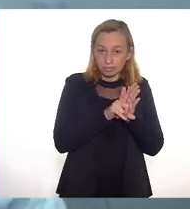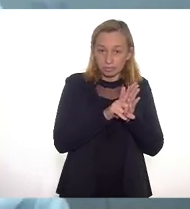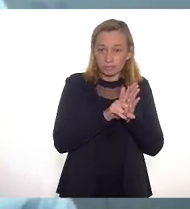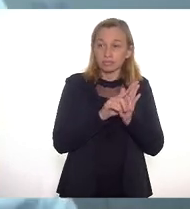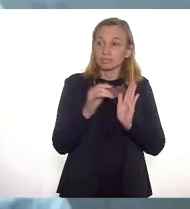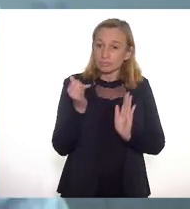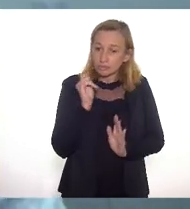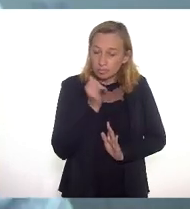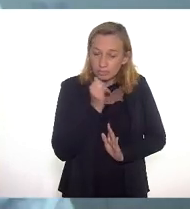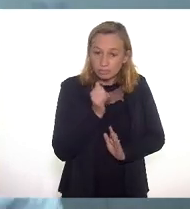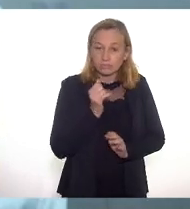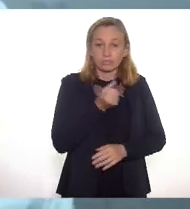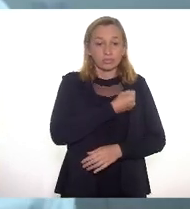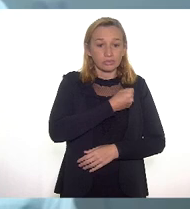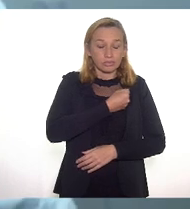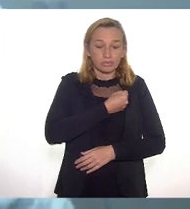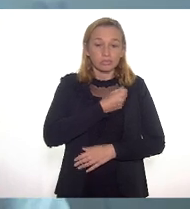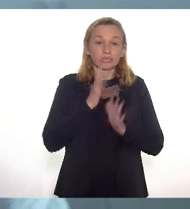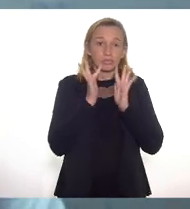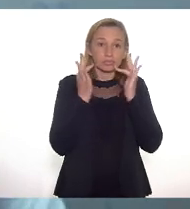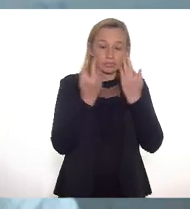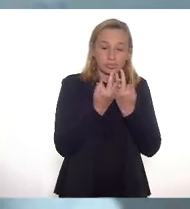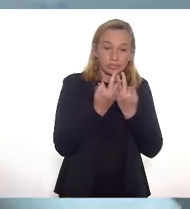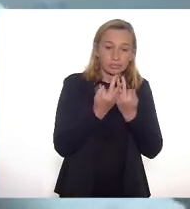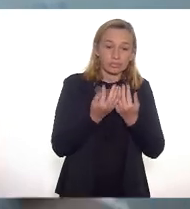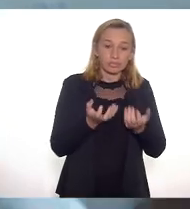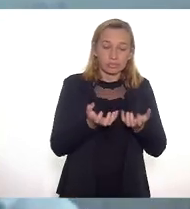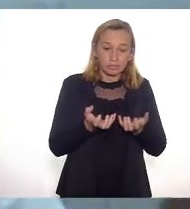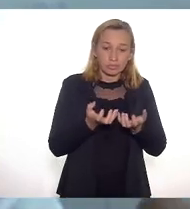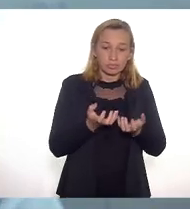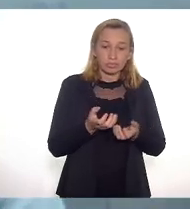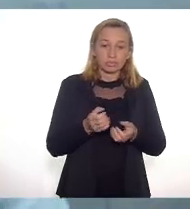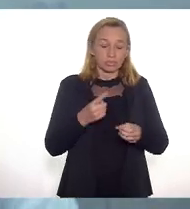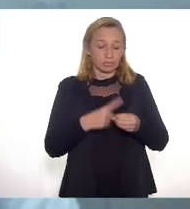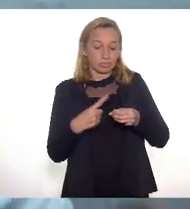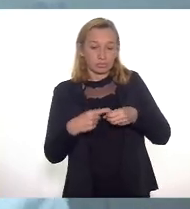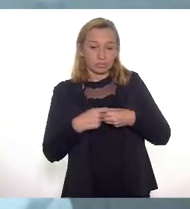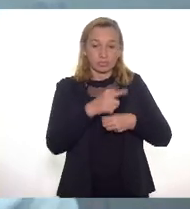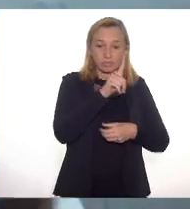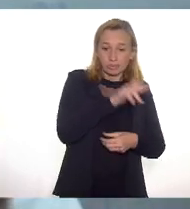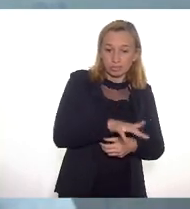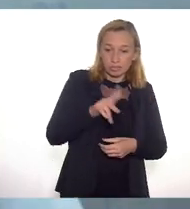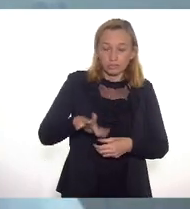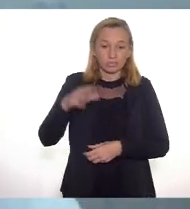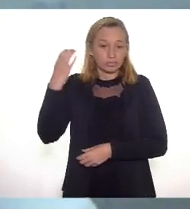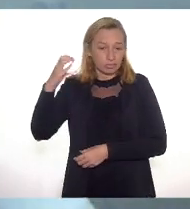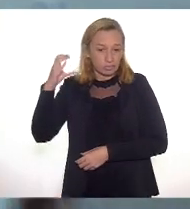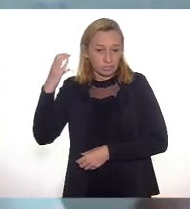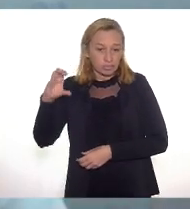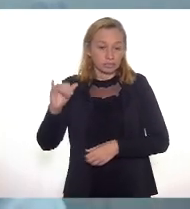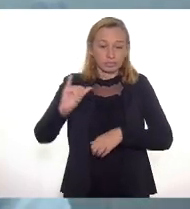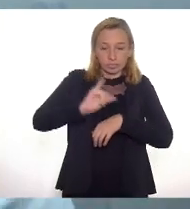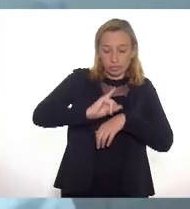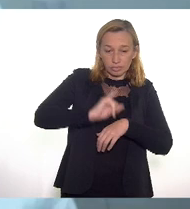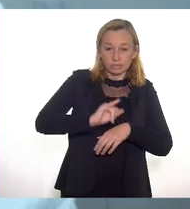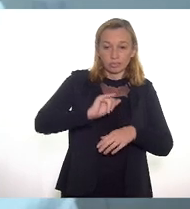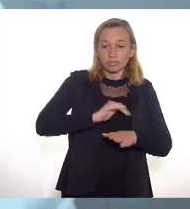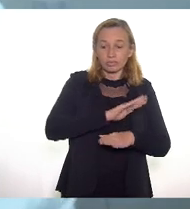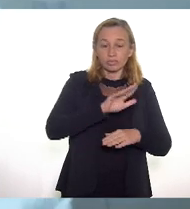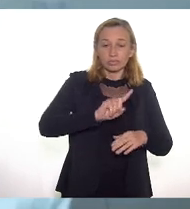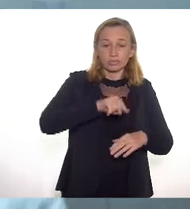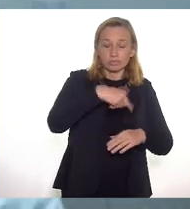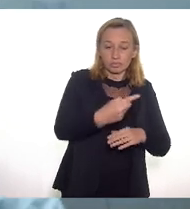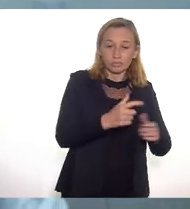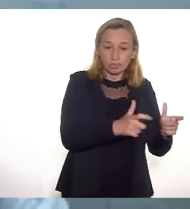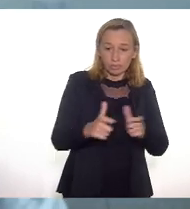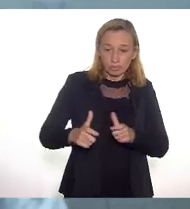recebi relatos de inúmeras famílias que tentaram, em municípios diferentes, Niterói, na capital, em outras localidades, no interior